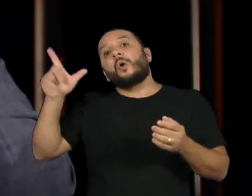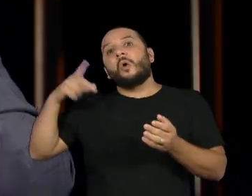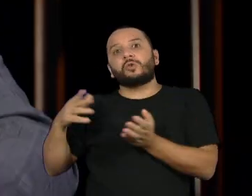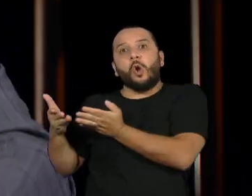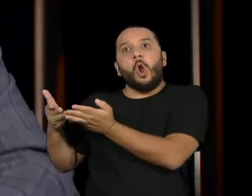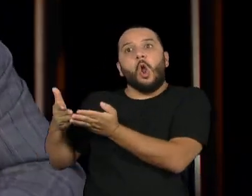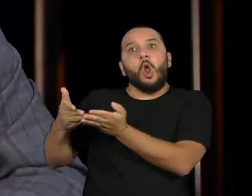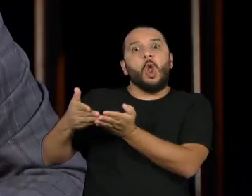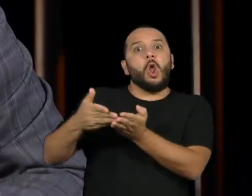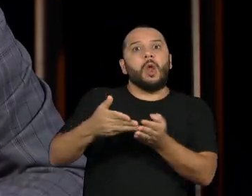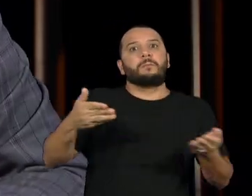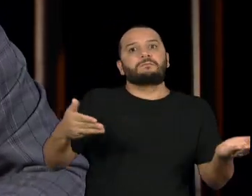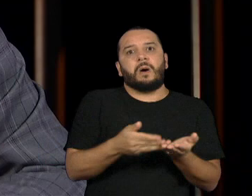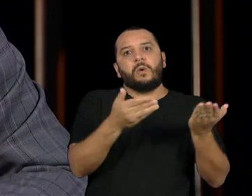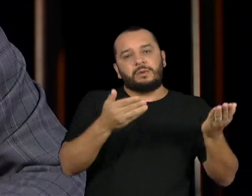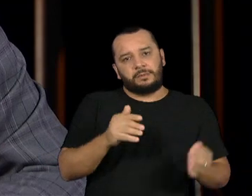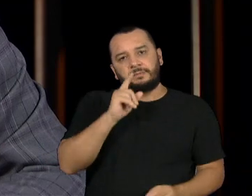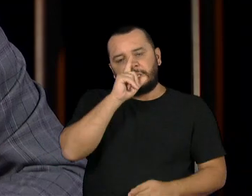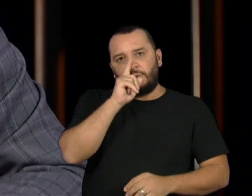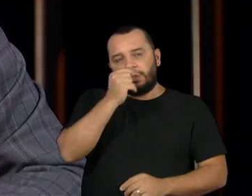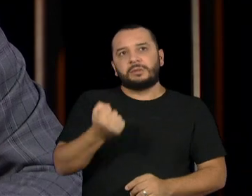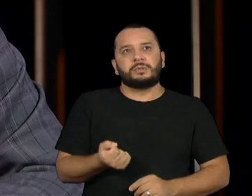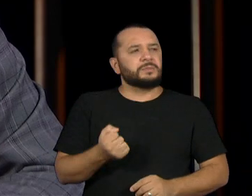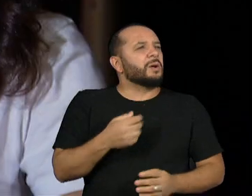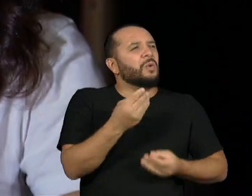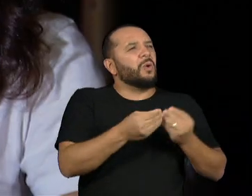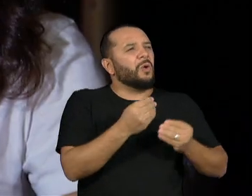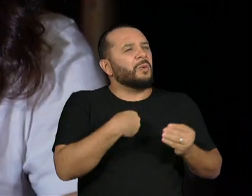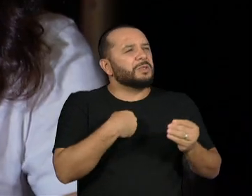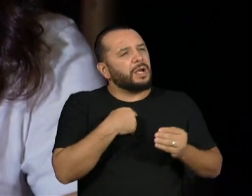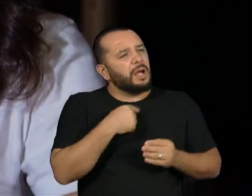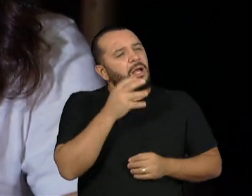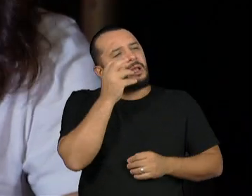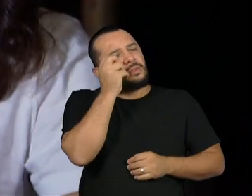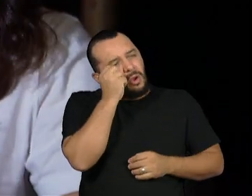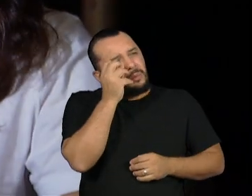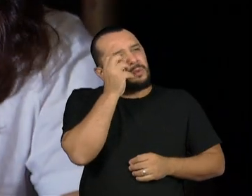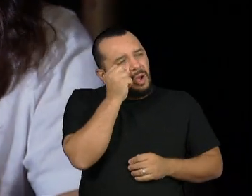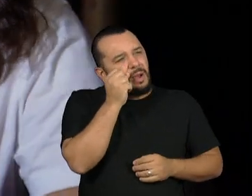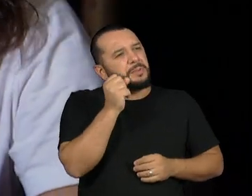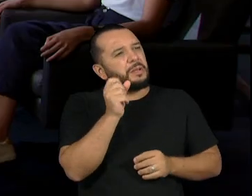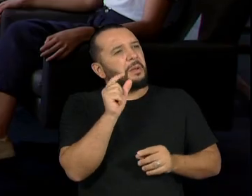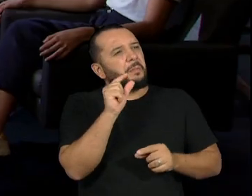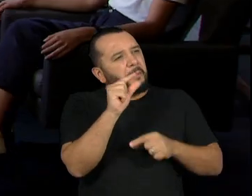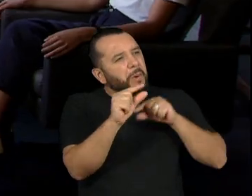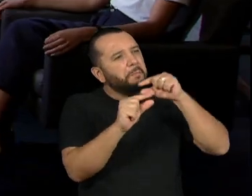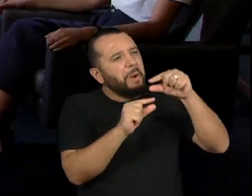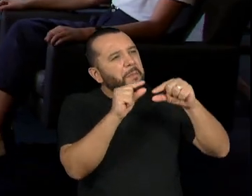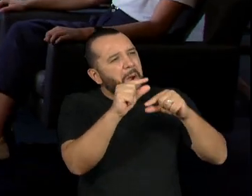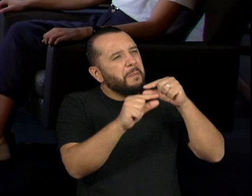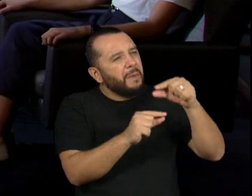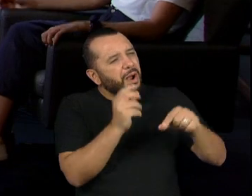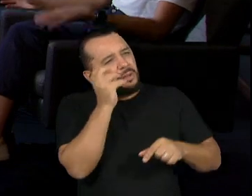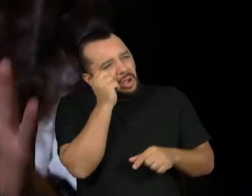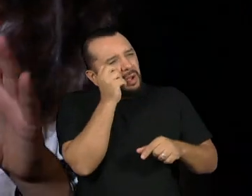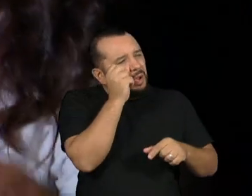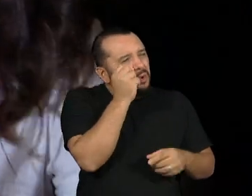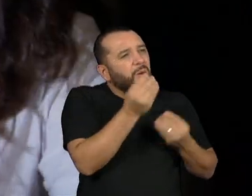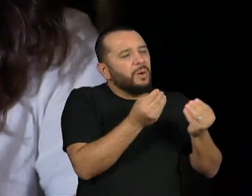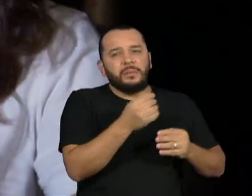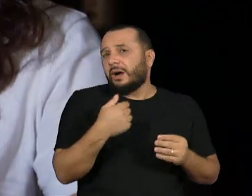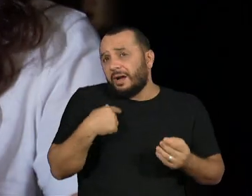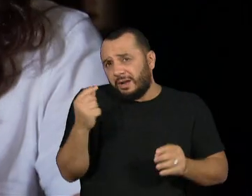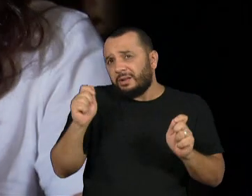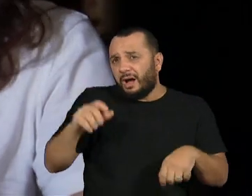vida de sonos aos pedacinhos? A gente aprende. Assim, eu acreditava